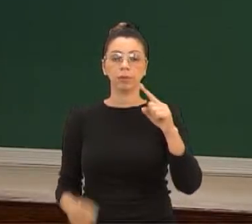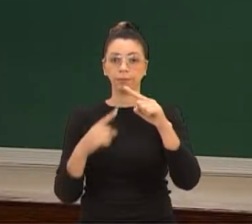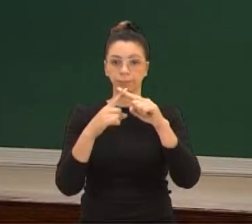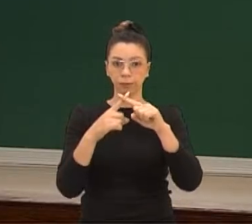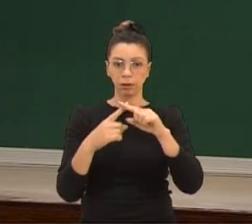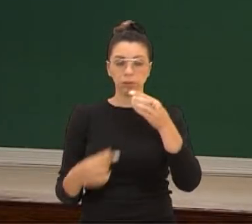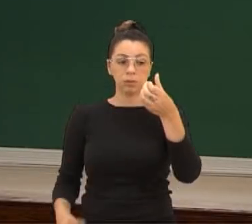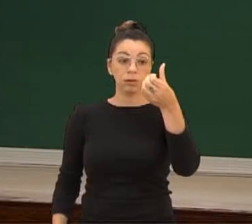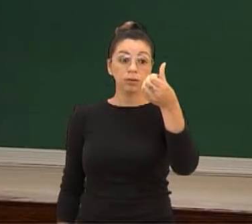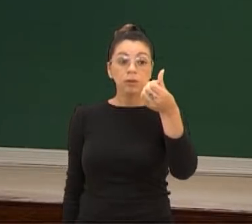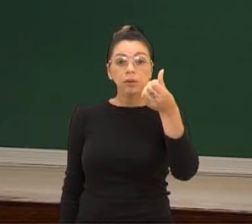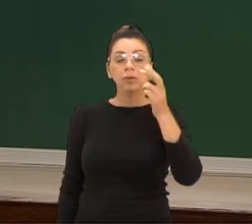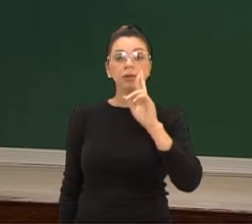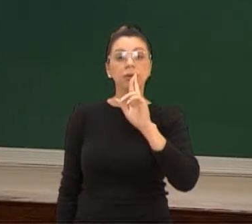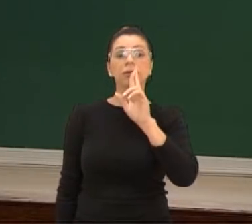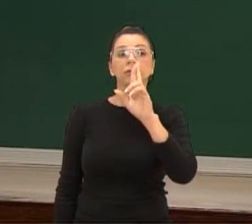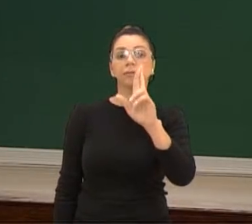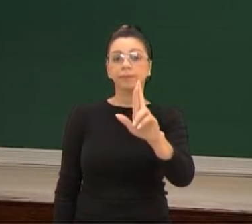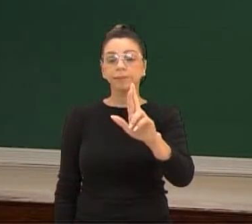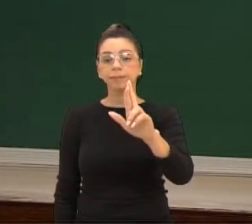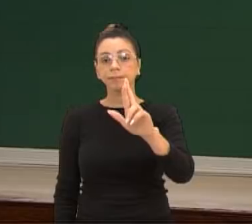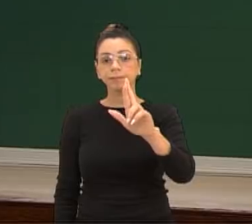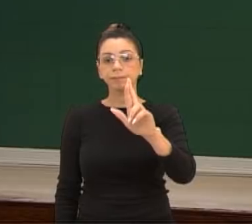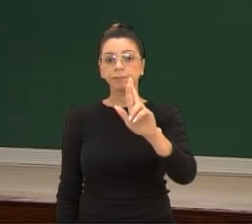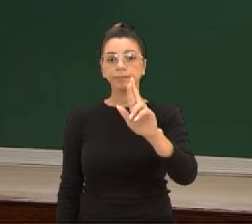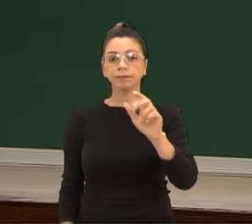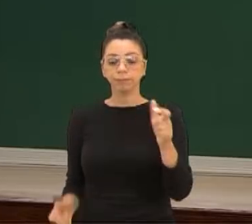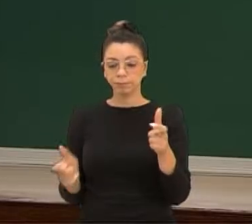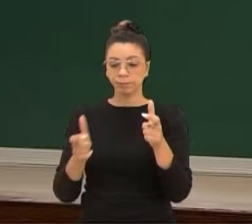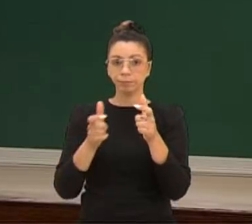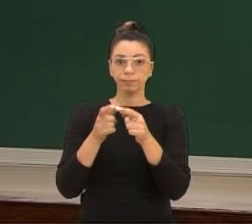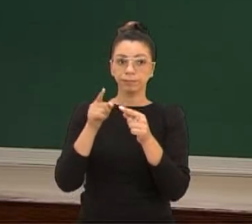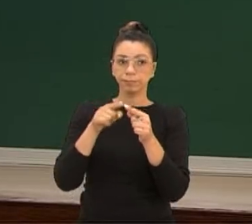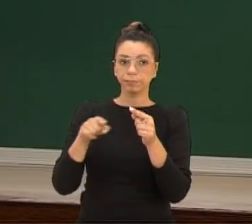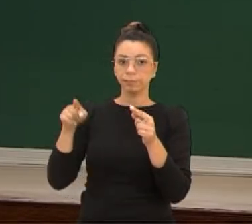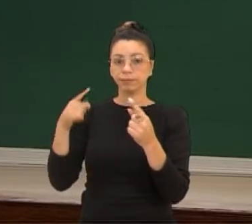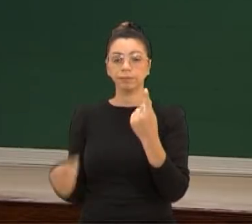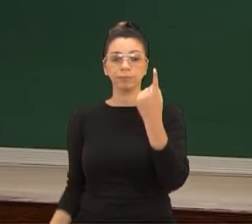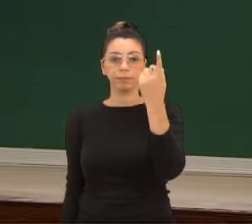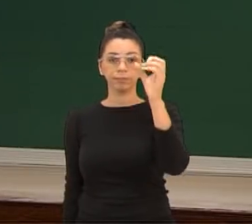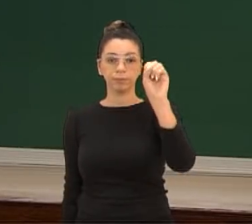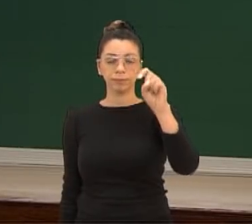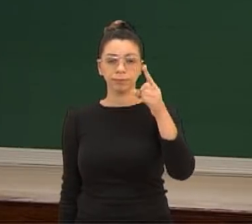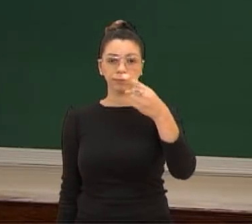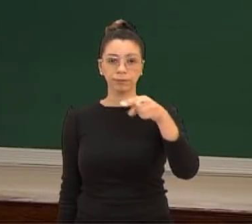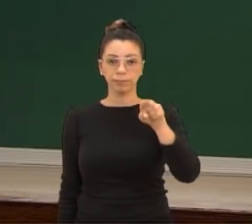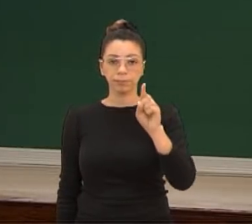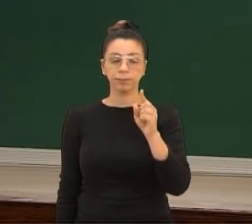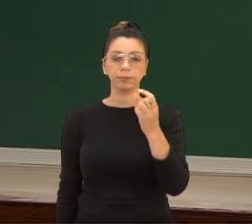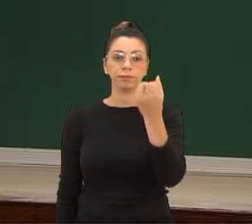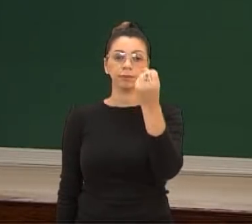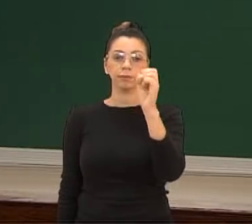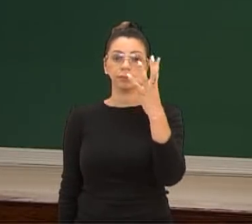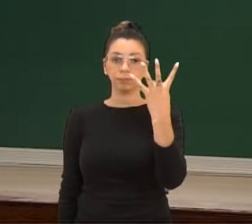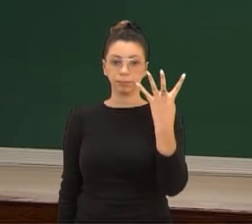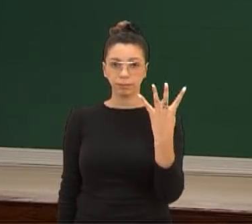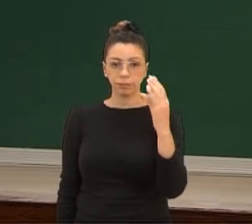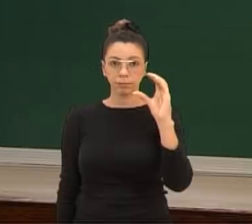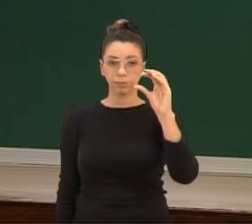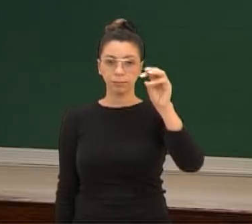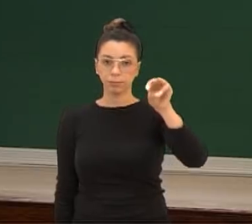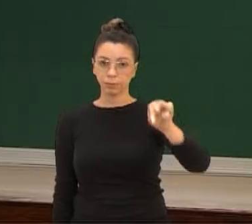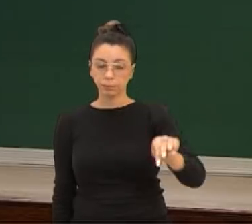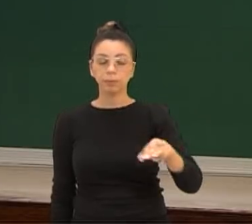resultado de que o comprimento da menor circunferência é igual a 18,84